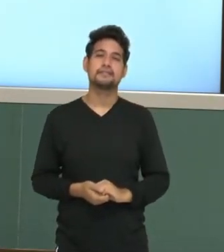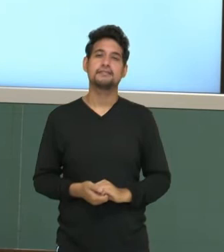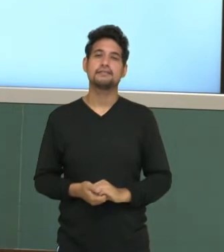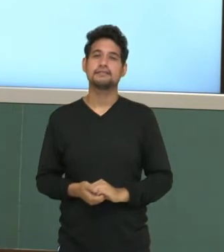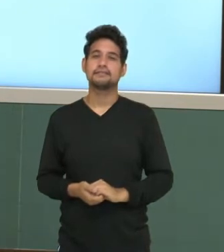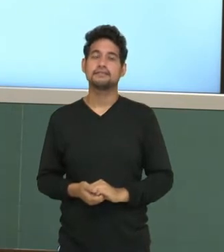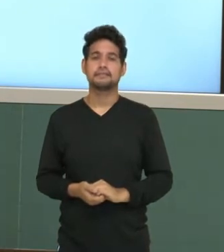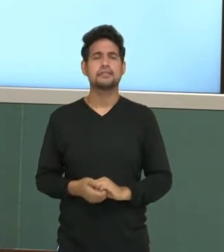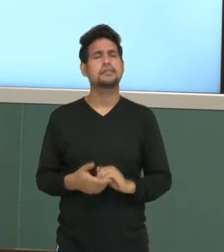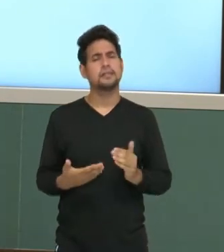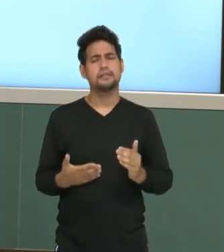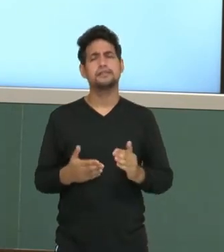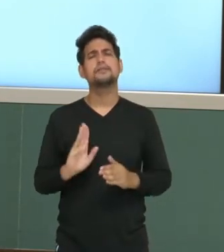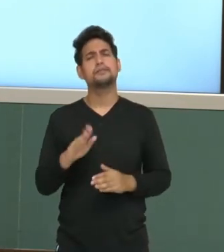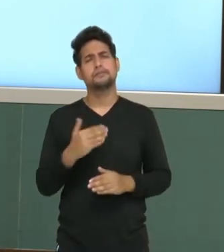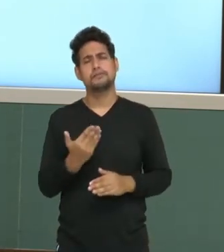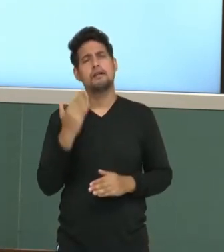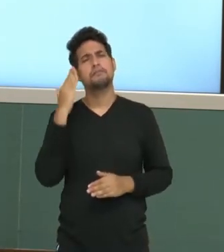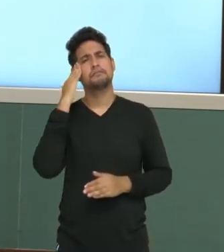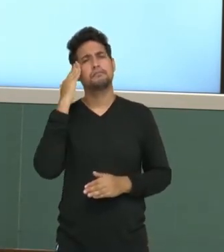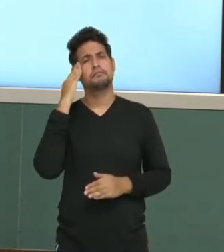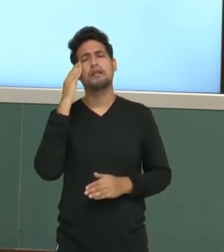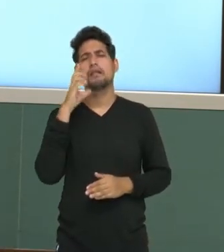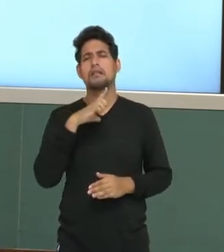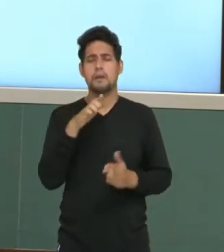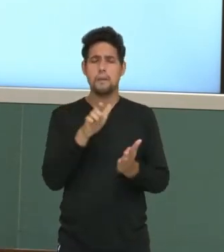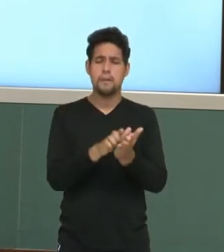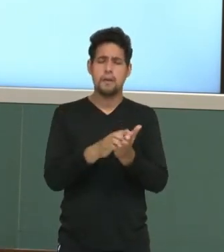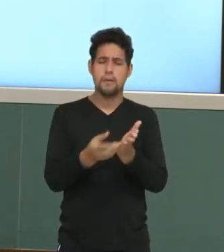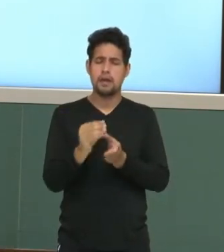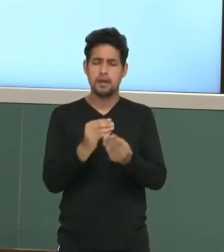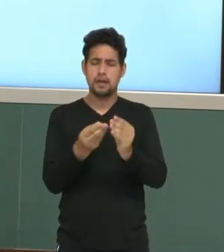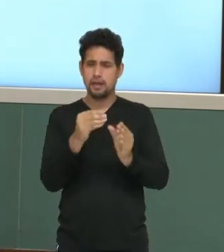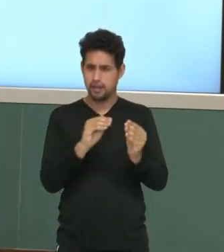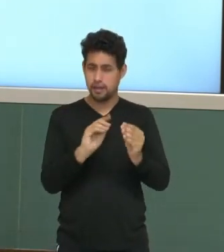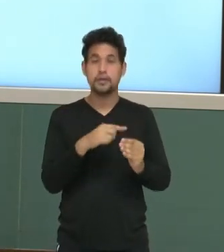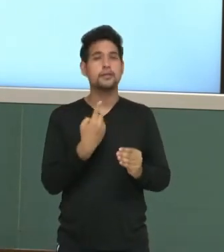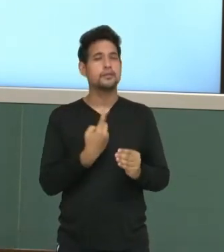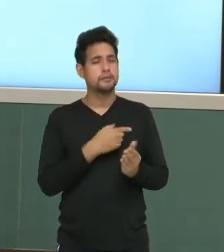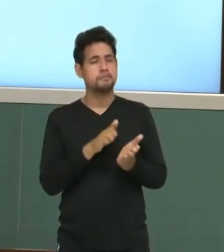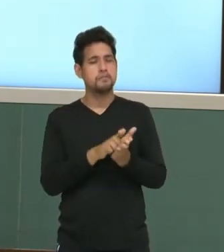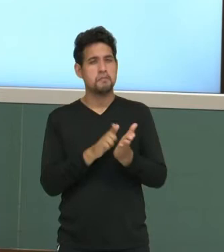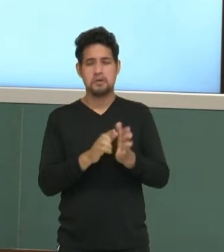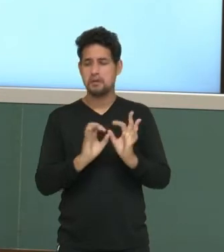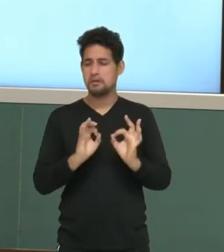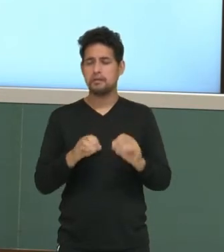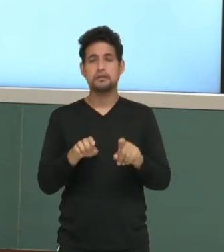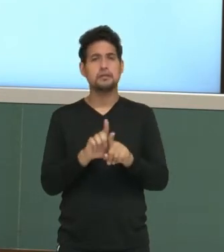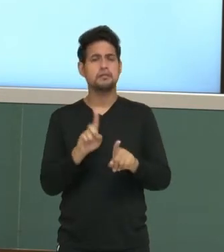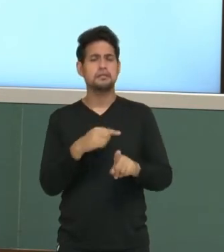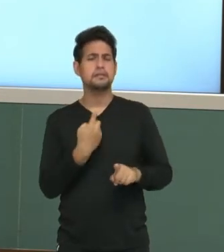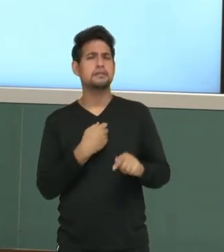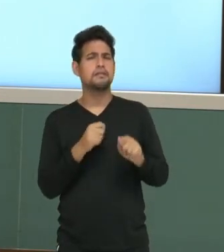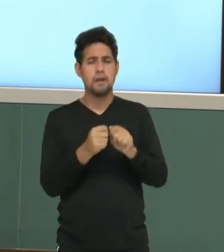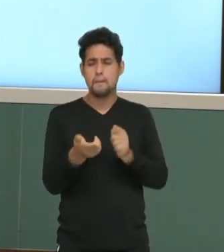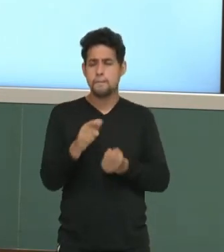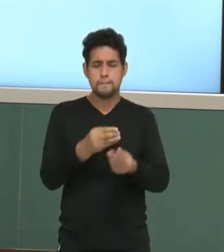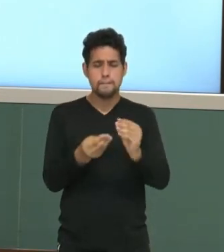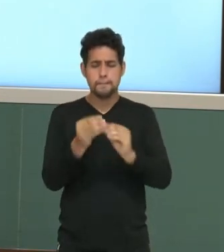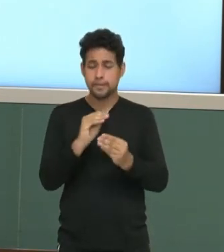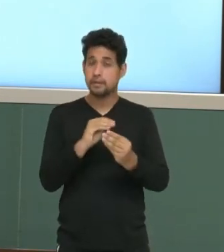já entendemos que nós temos o origami, que nós utilizamos o papel, que nós fazemos a dobradura,